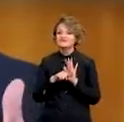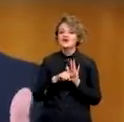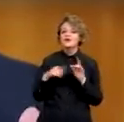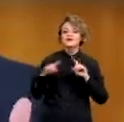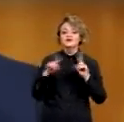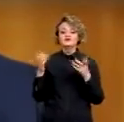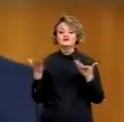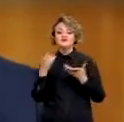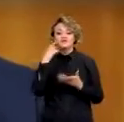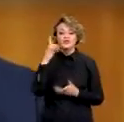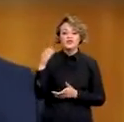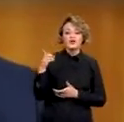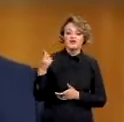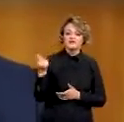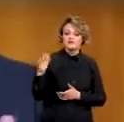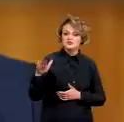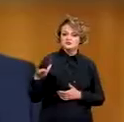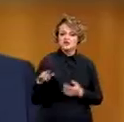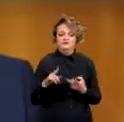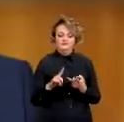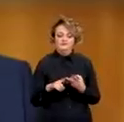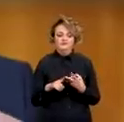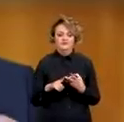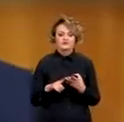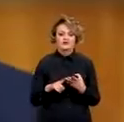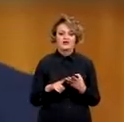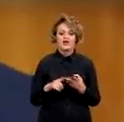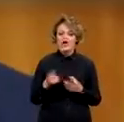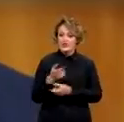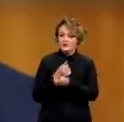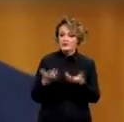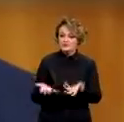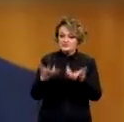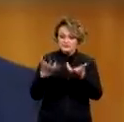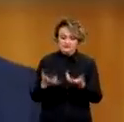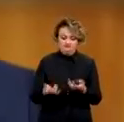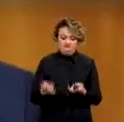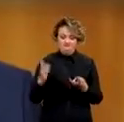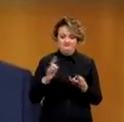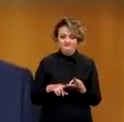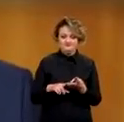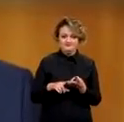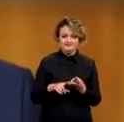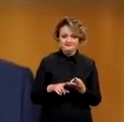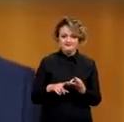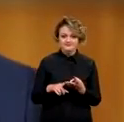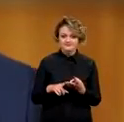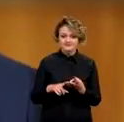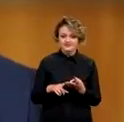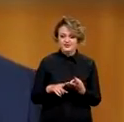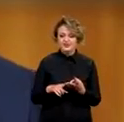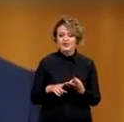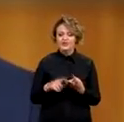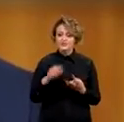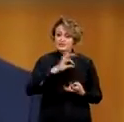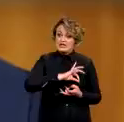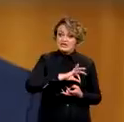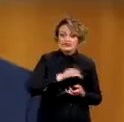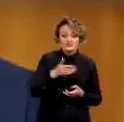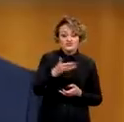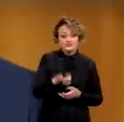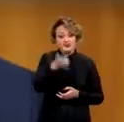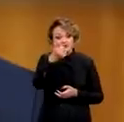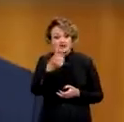vendo o dólar cair, estão vendo a economia crescer, estão vendo sinais de que o salário vai